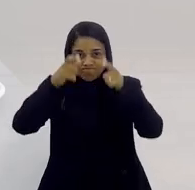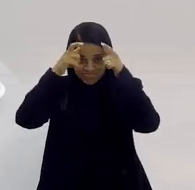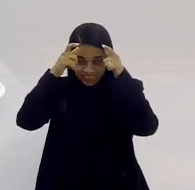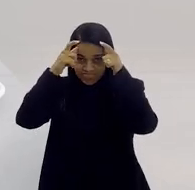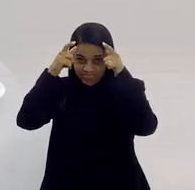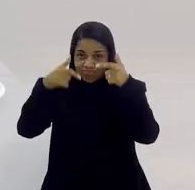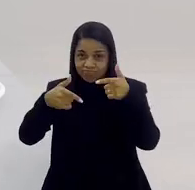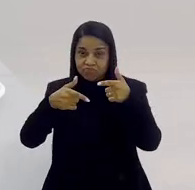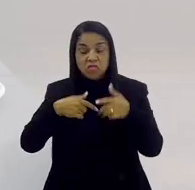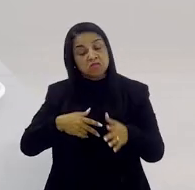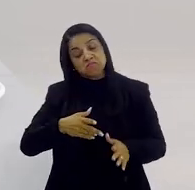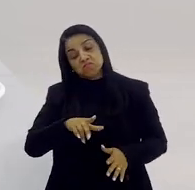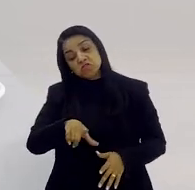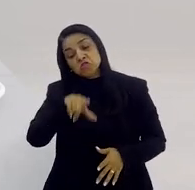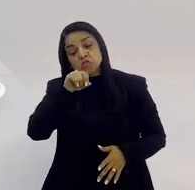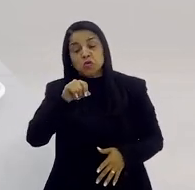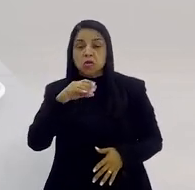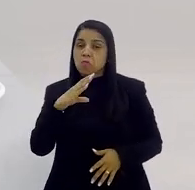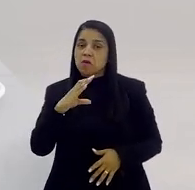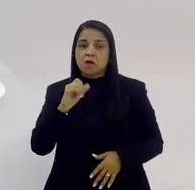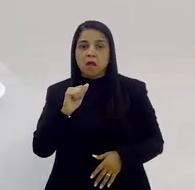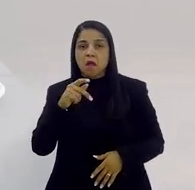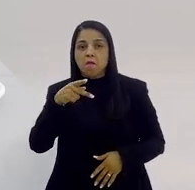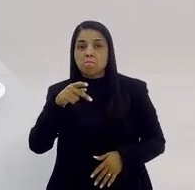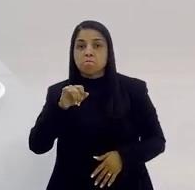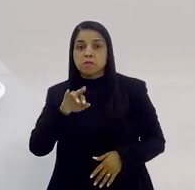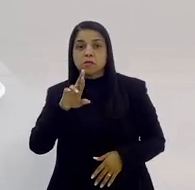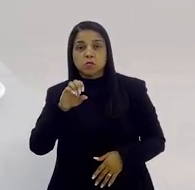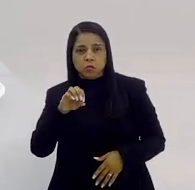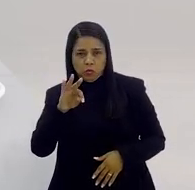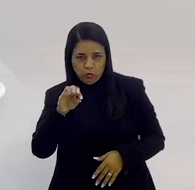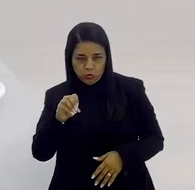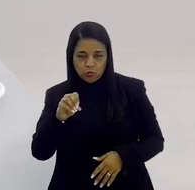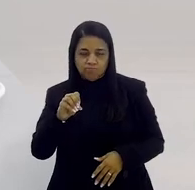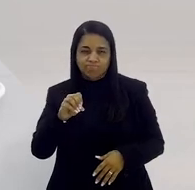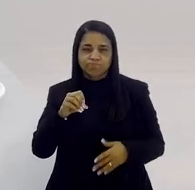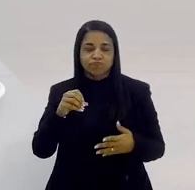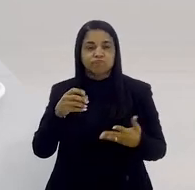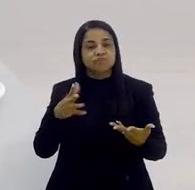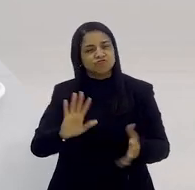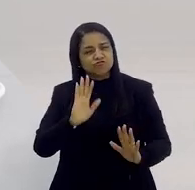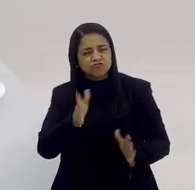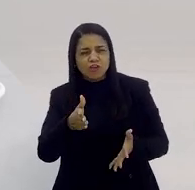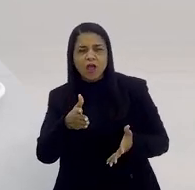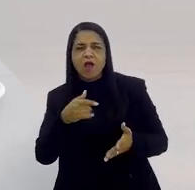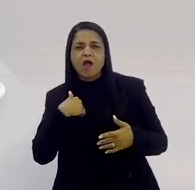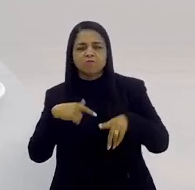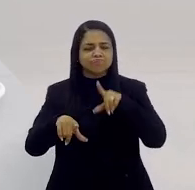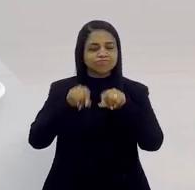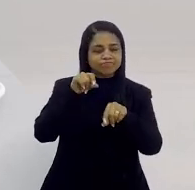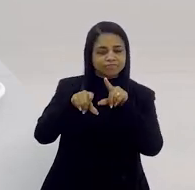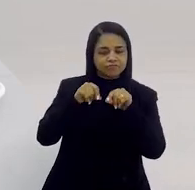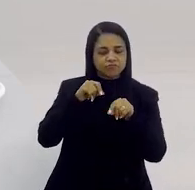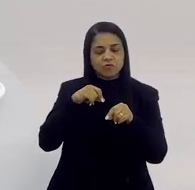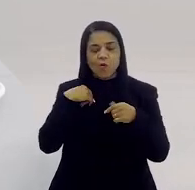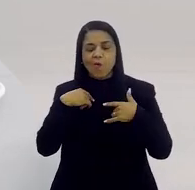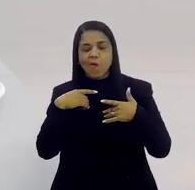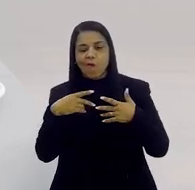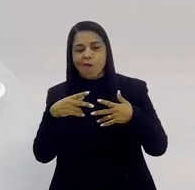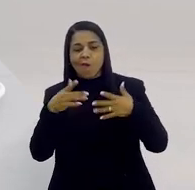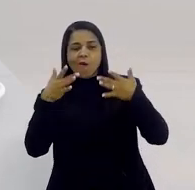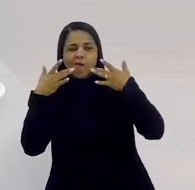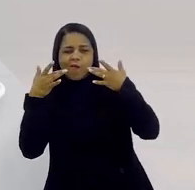esse porque a gente achou quem era ao mesmo tempo forte e engraçado já faz uma uma peneira é quando a pessoa